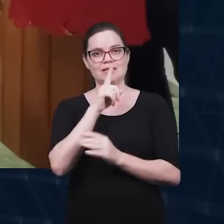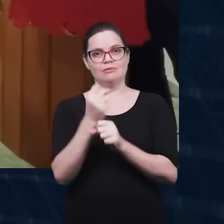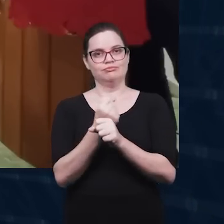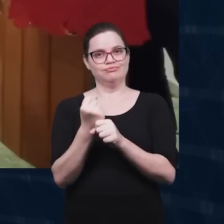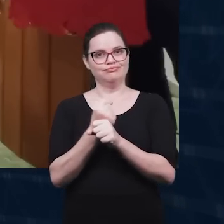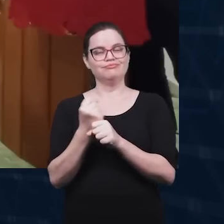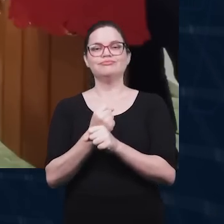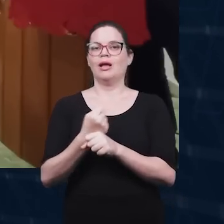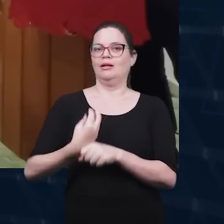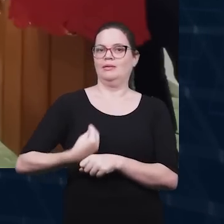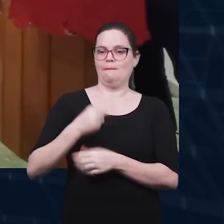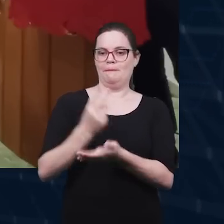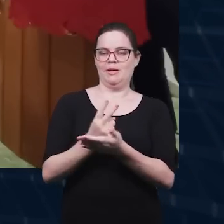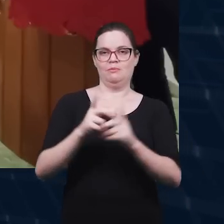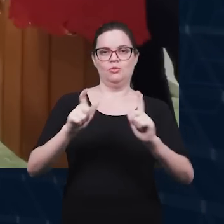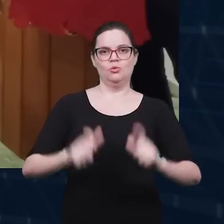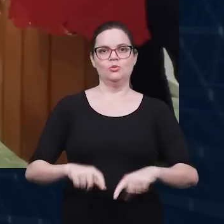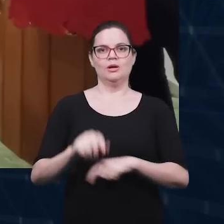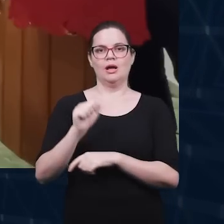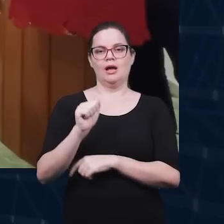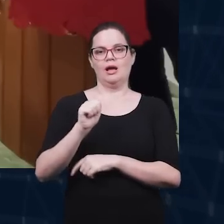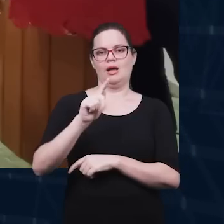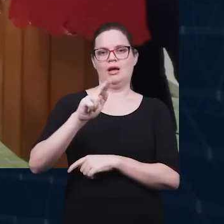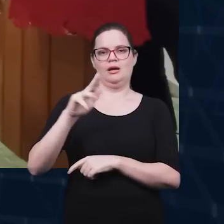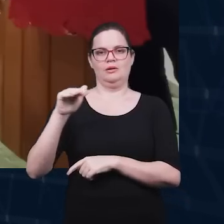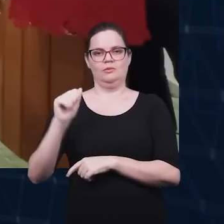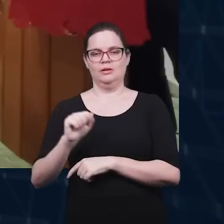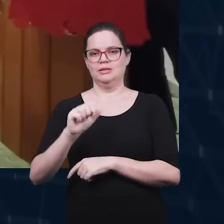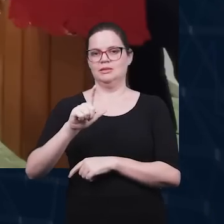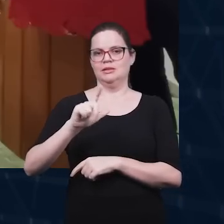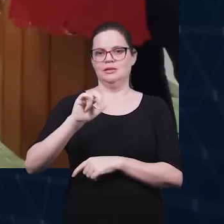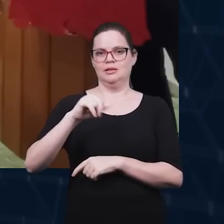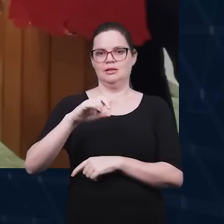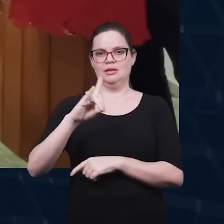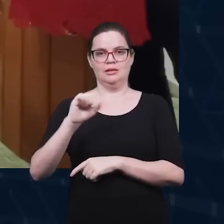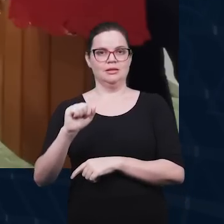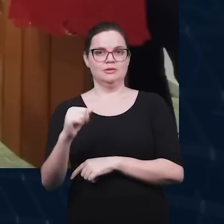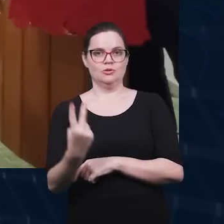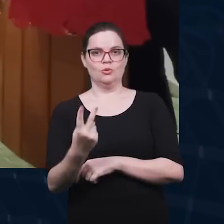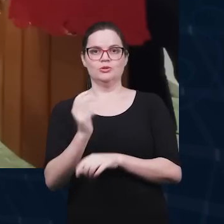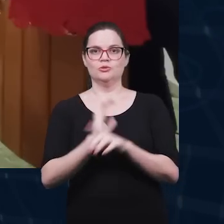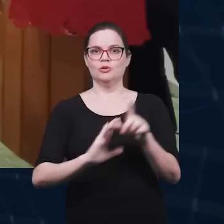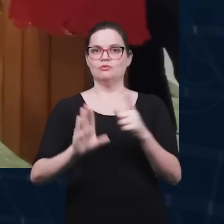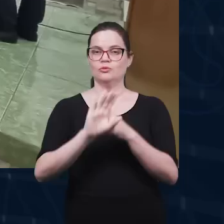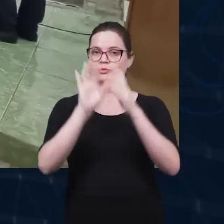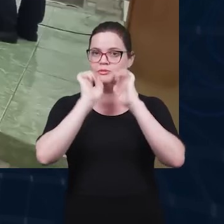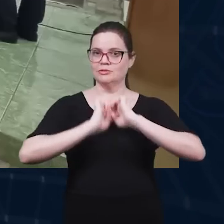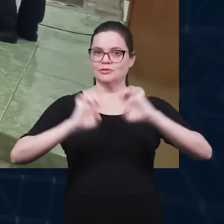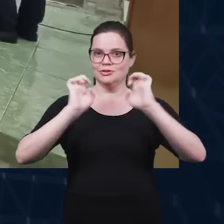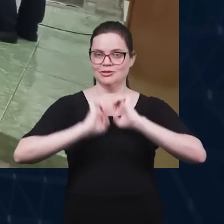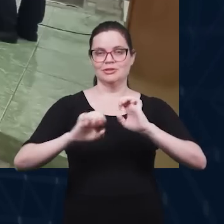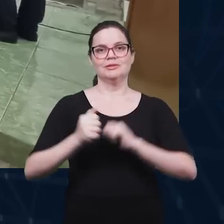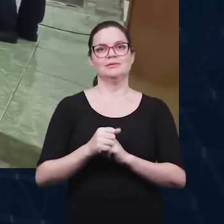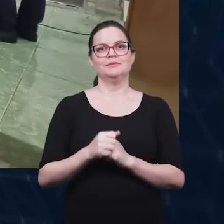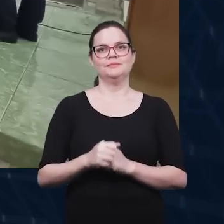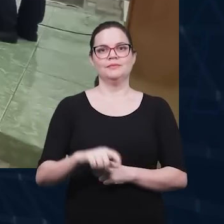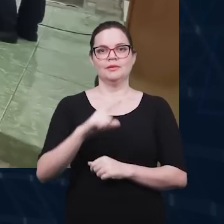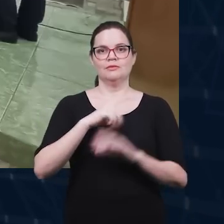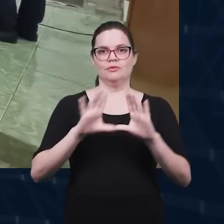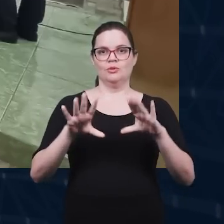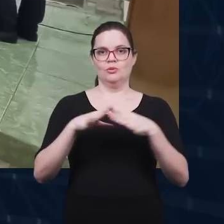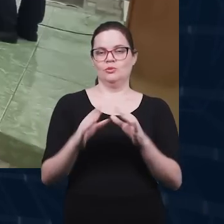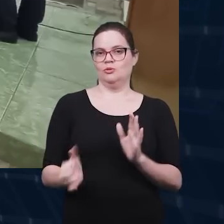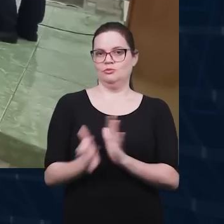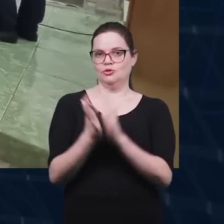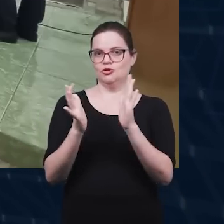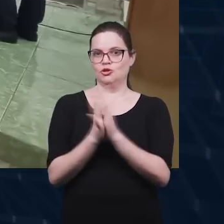aniversário de consagração é a igreja de Águas Lindas 2, onde ali foi realizado um culto evangelístico ao Senhor, com a presença do grupo